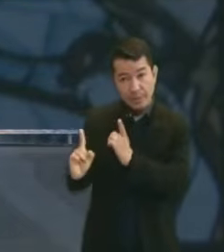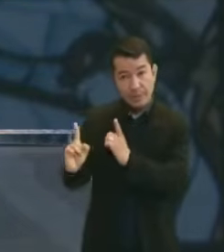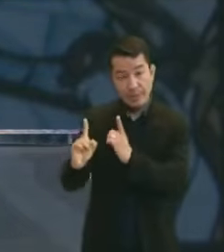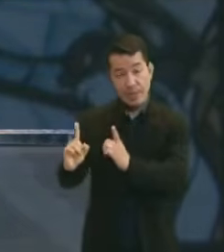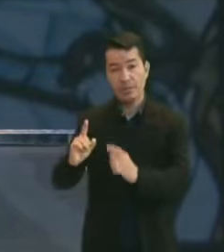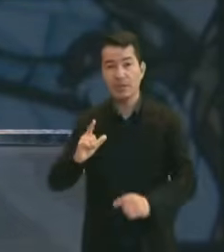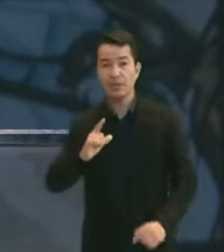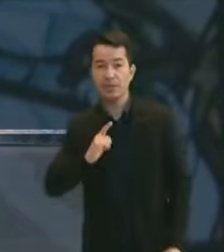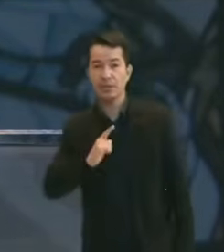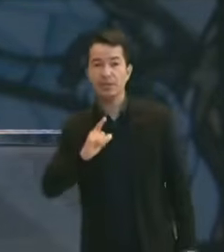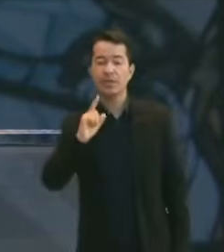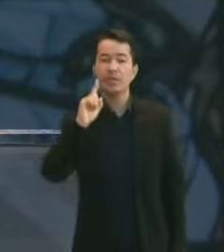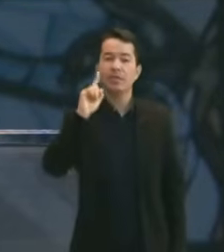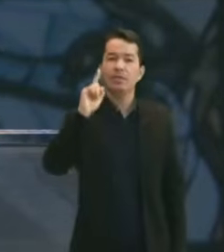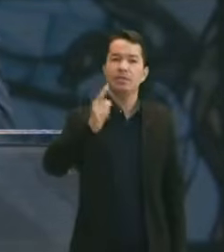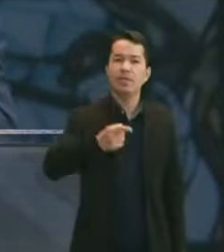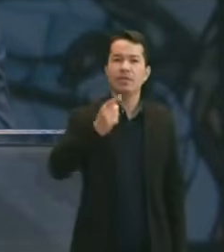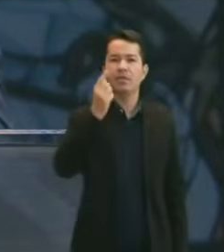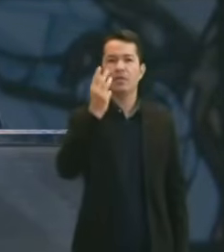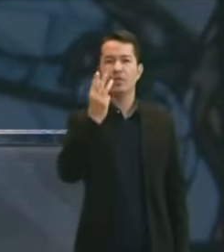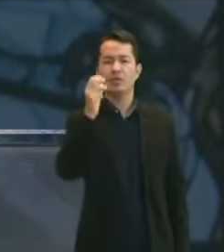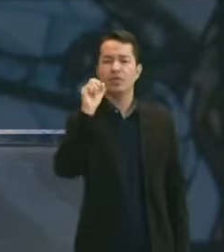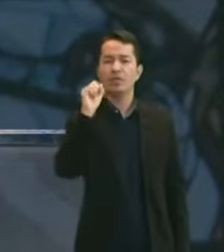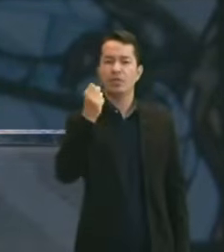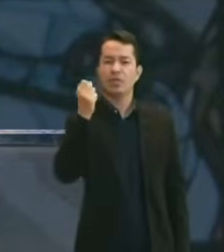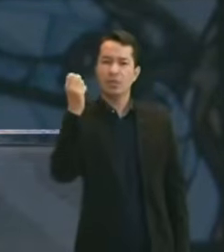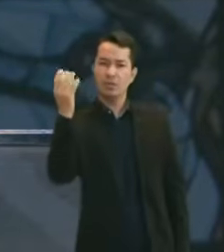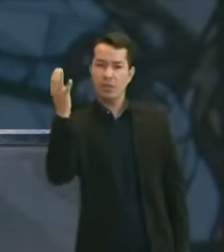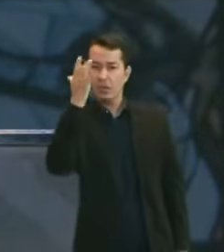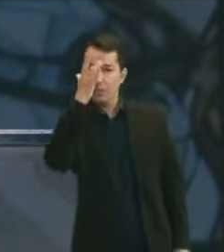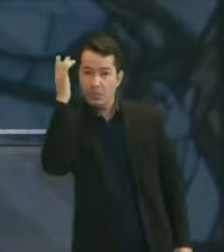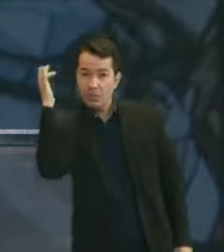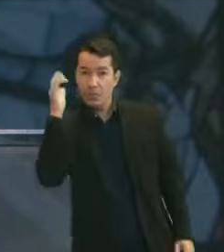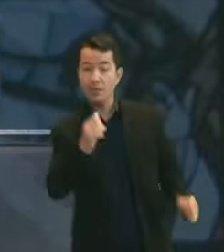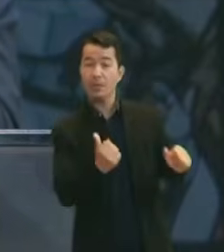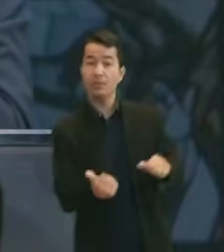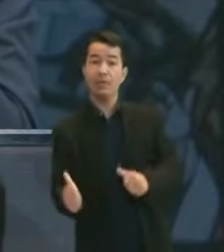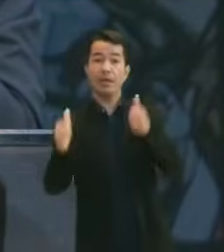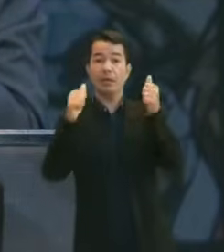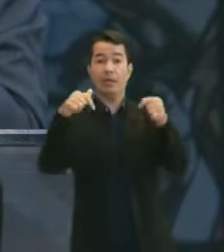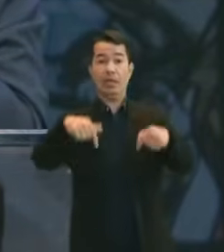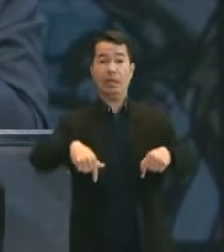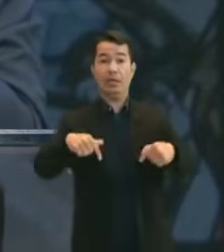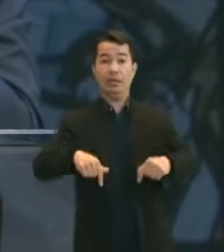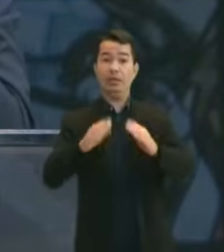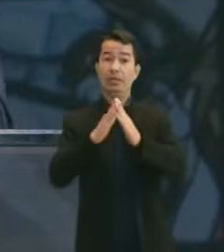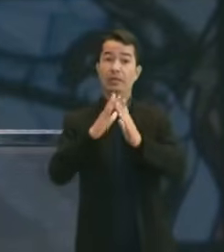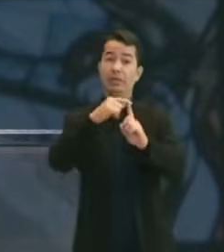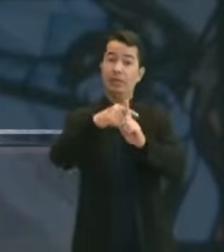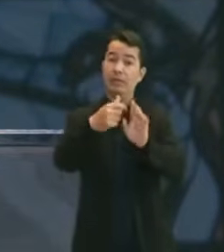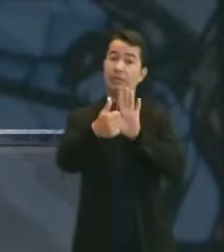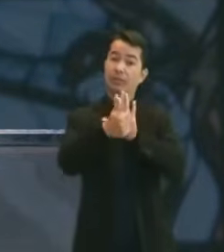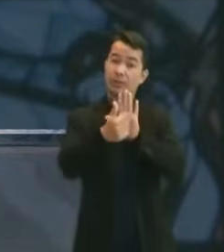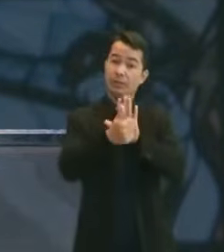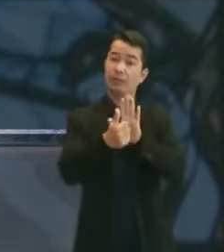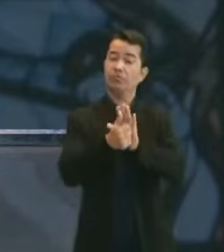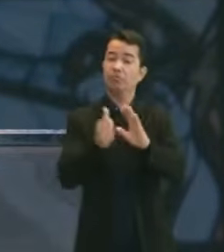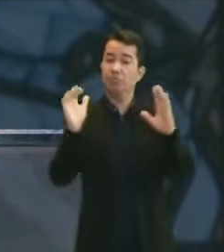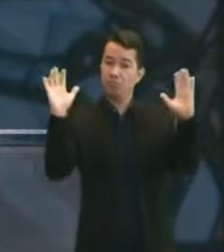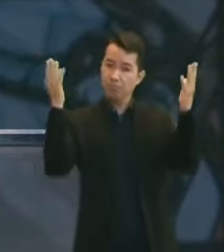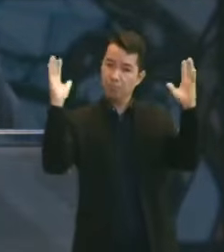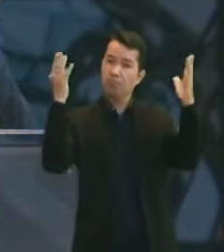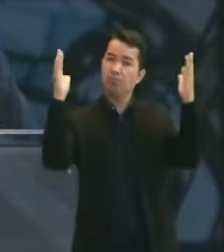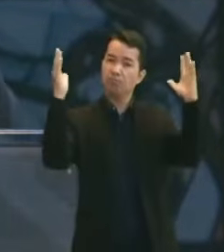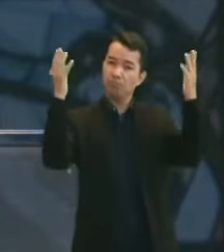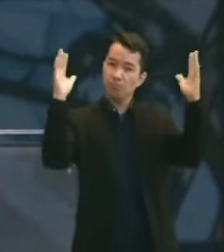1.384 pessoas em 2021 para se tornarem membros ou serem batizadas em nossa igreja? Deus seja louvado, né, irmãos? Pode aplaudir o Senhor,